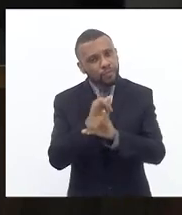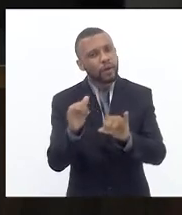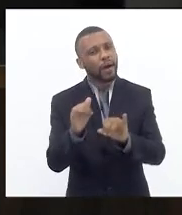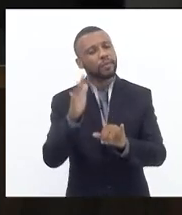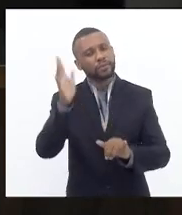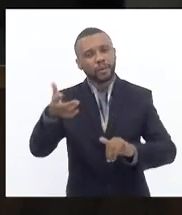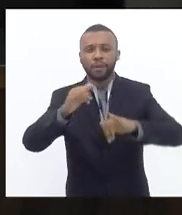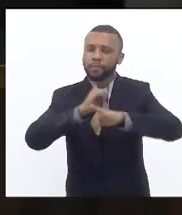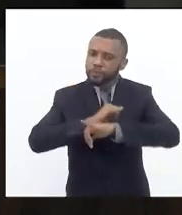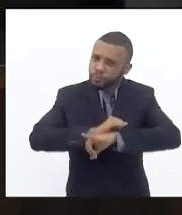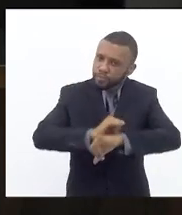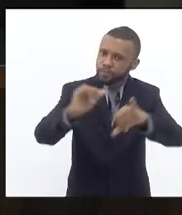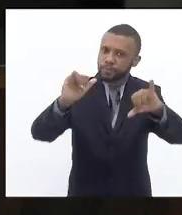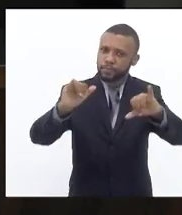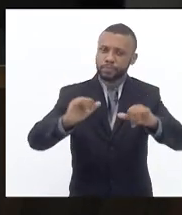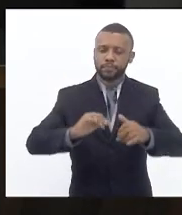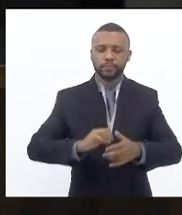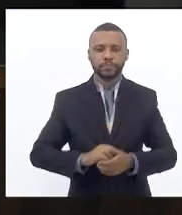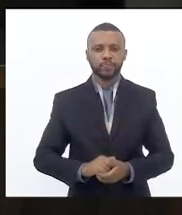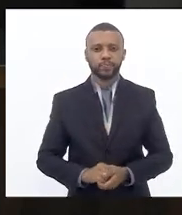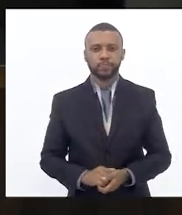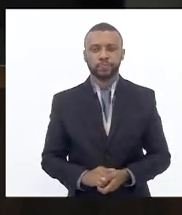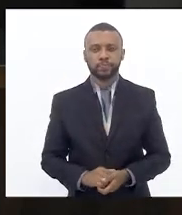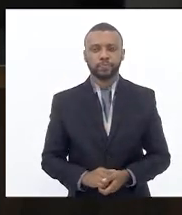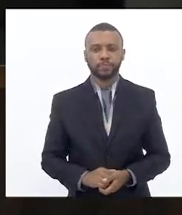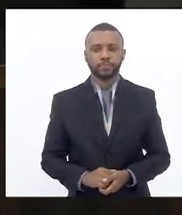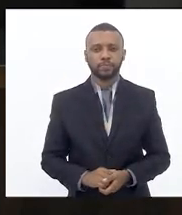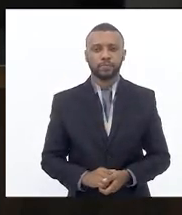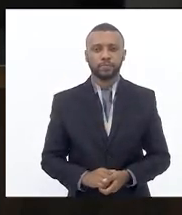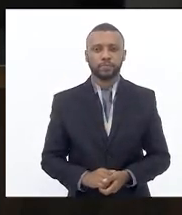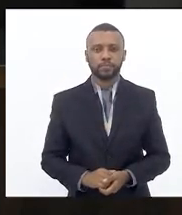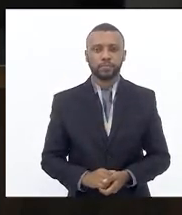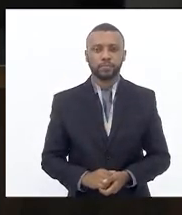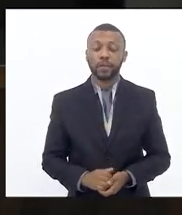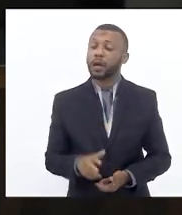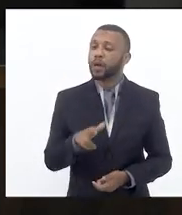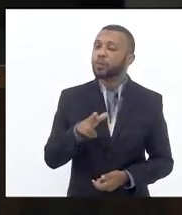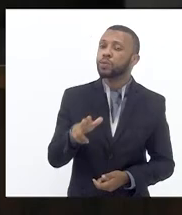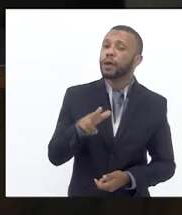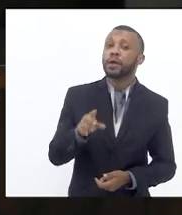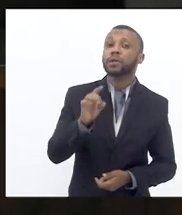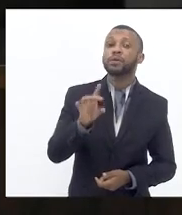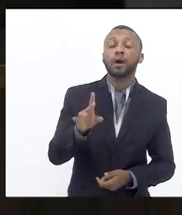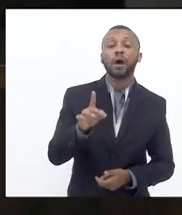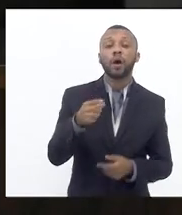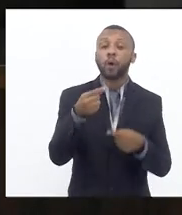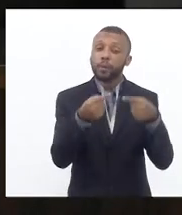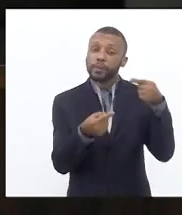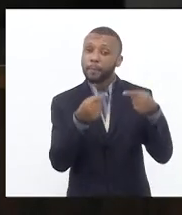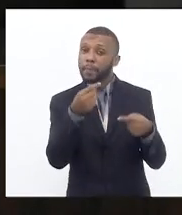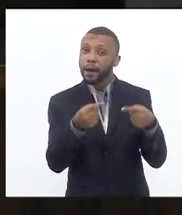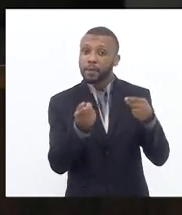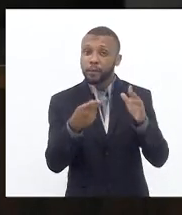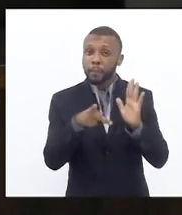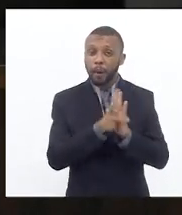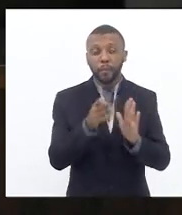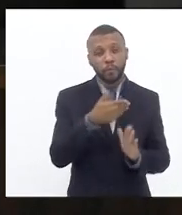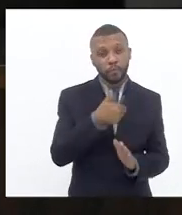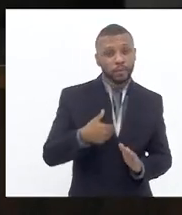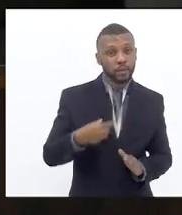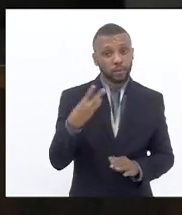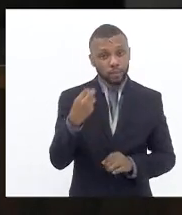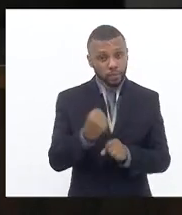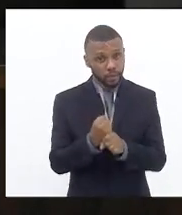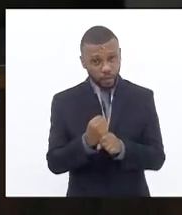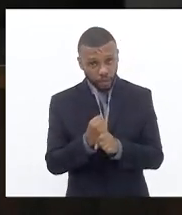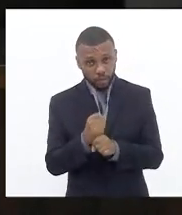divulgado e não é só o debate o próprio Governador já disse que o